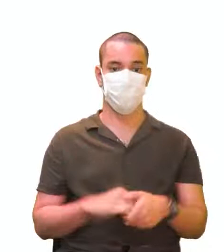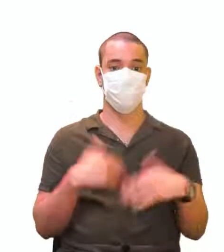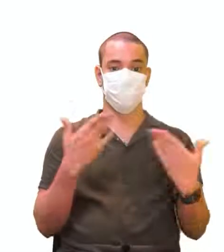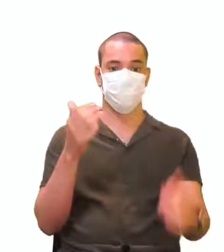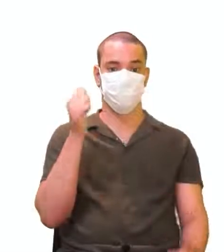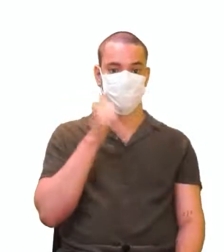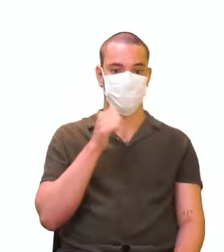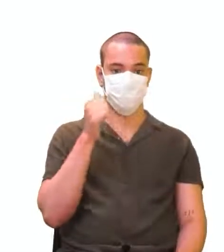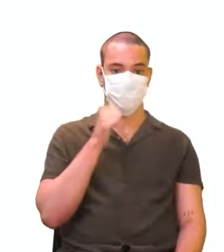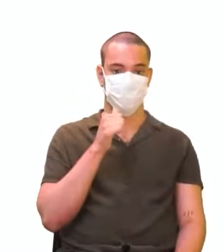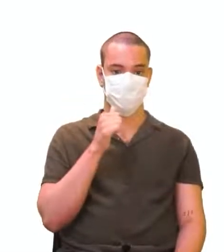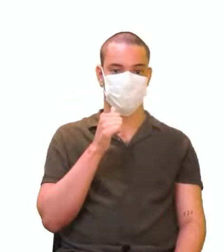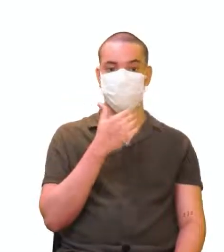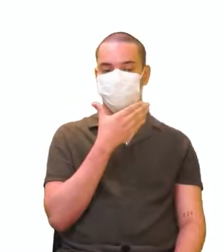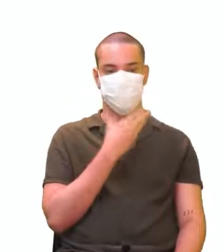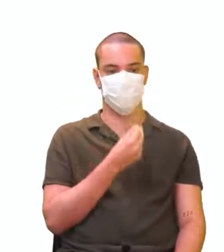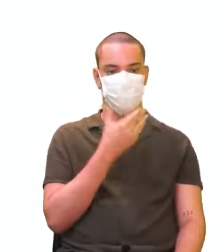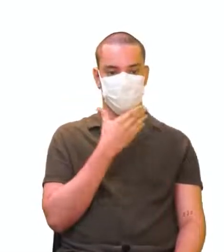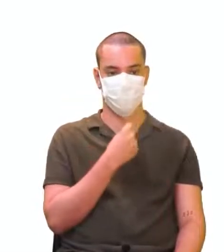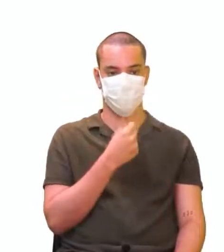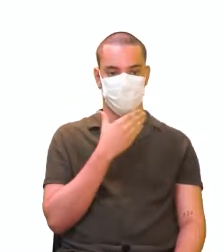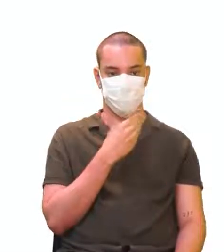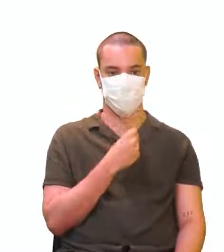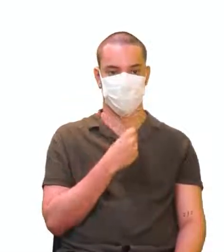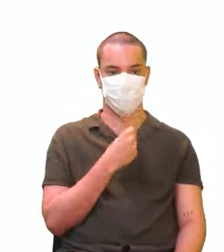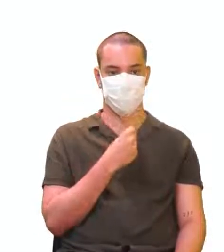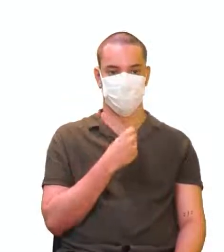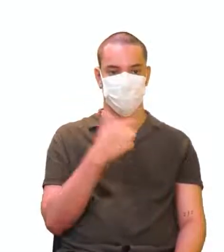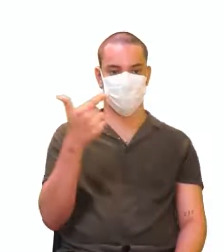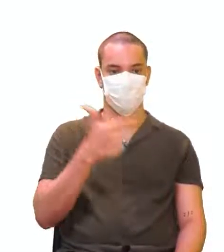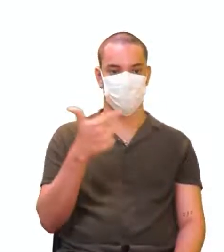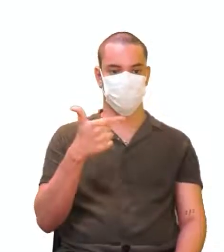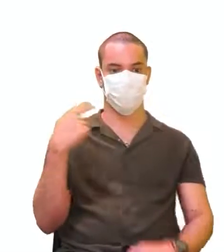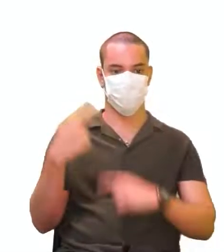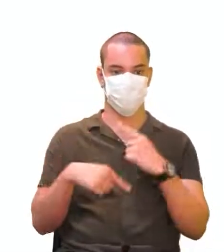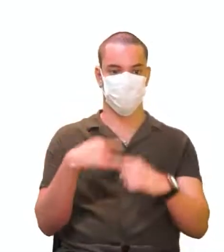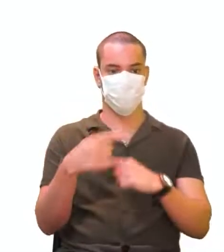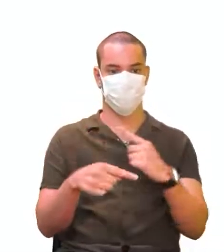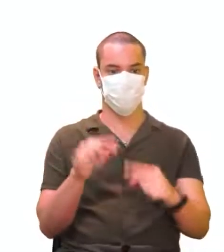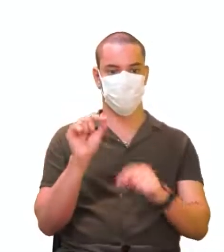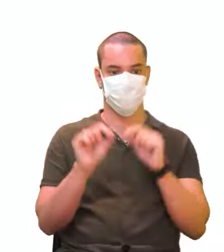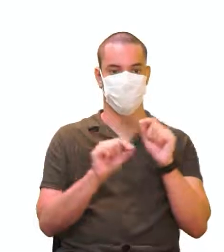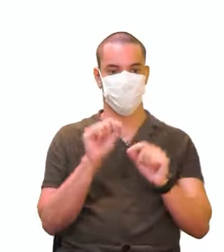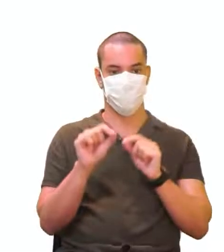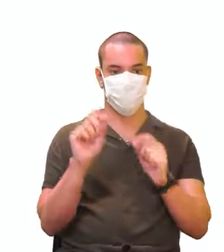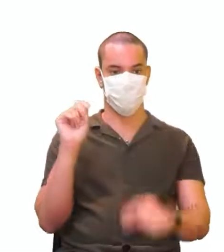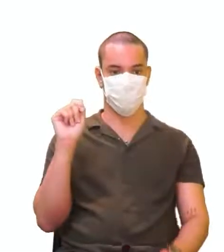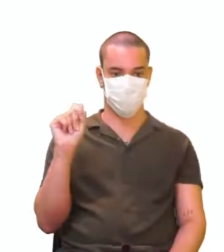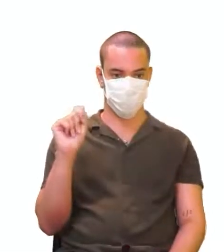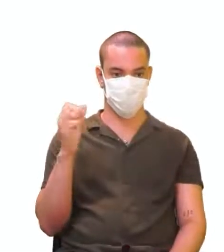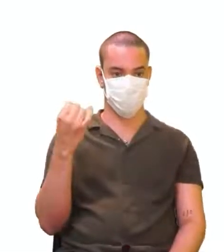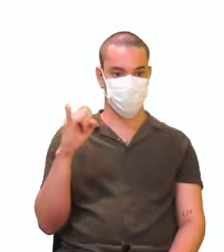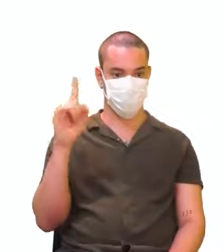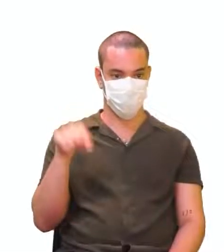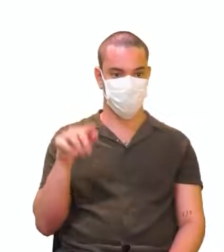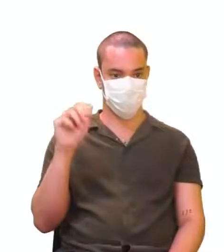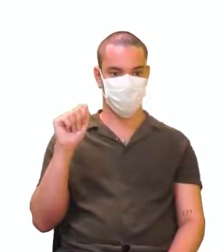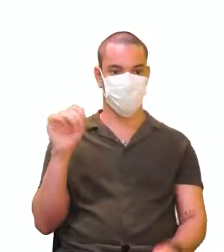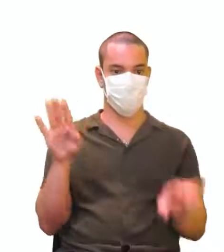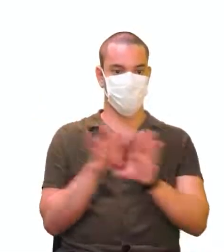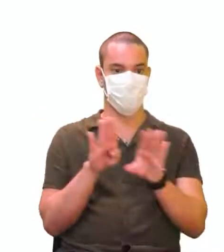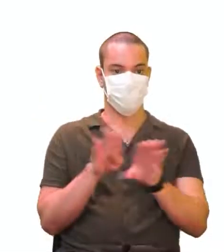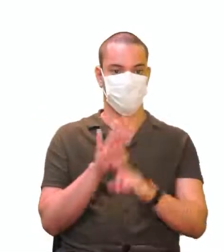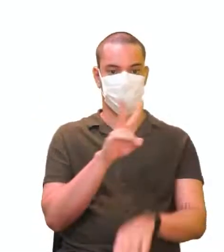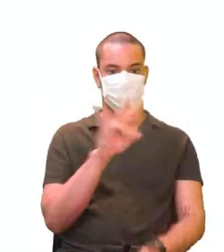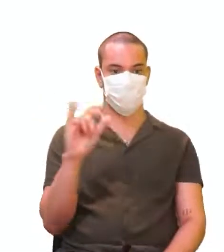mulher, aliás, desculpa, o homem na segunda geração, ele é A. Se ele é A, também